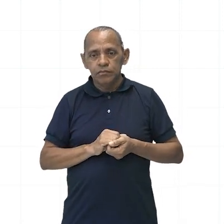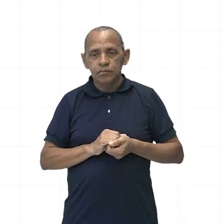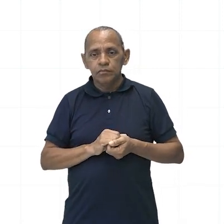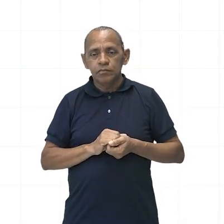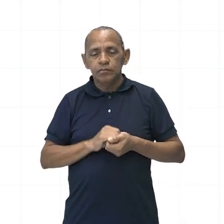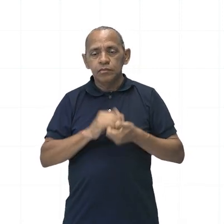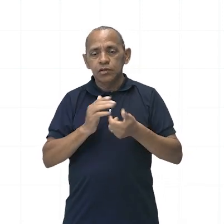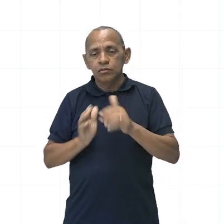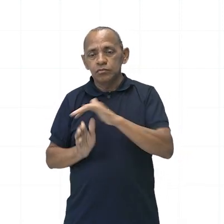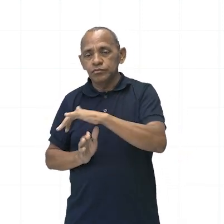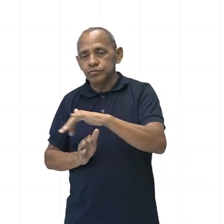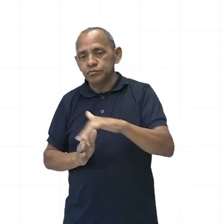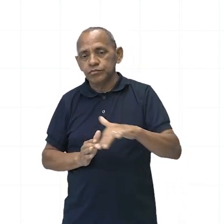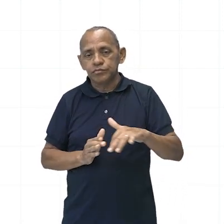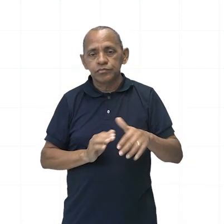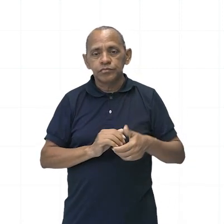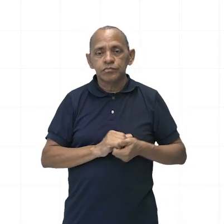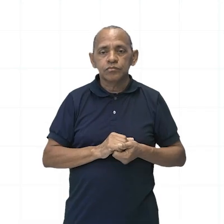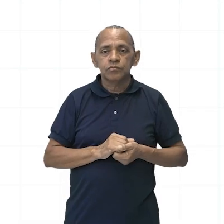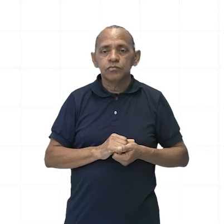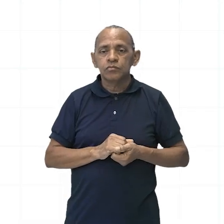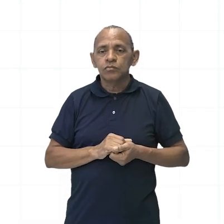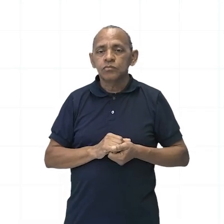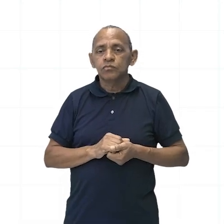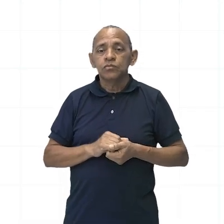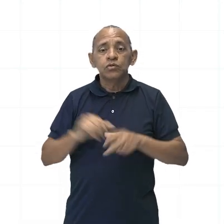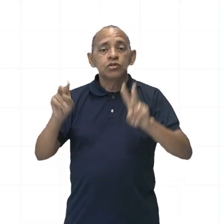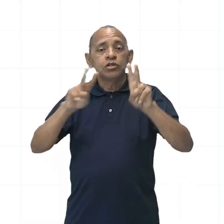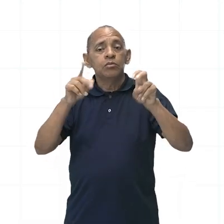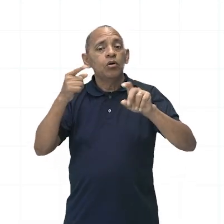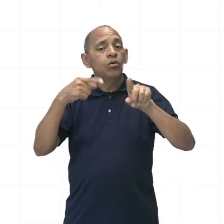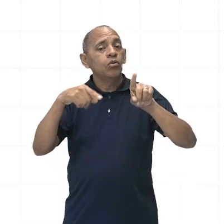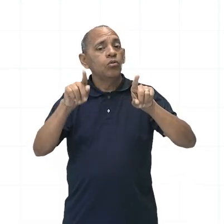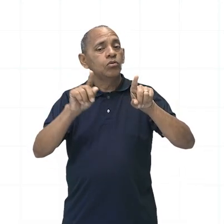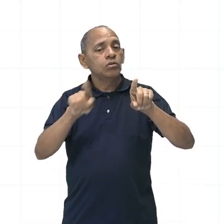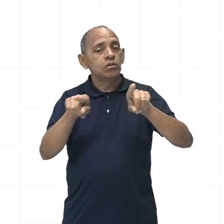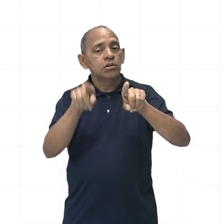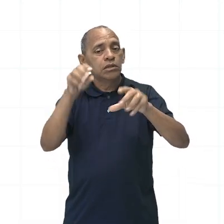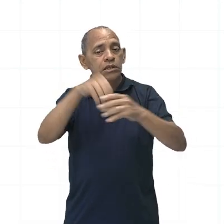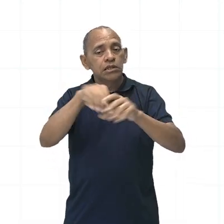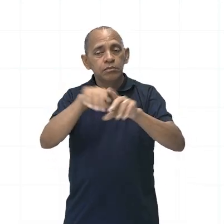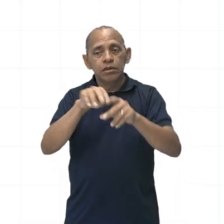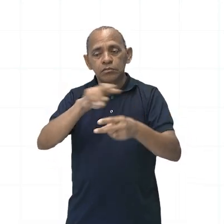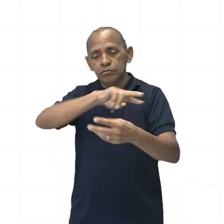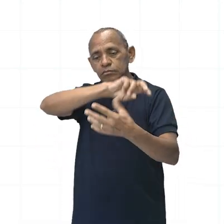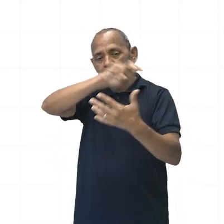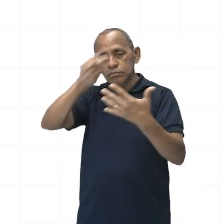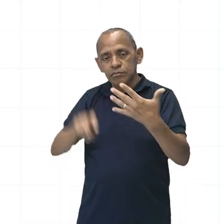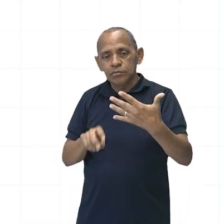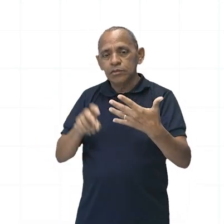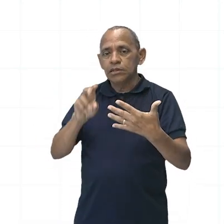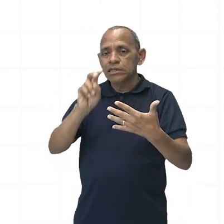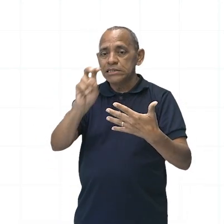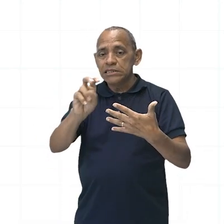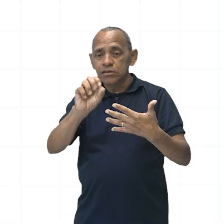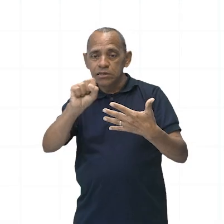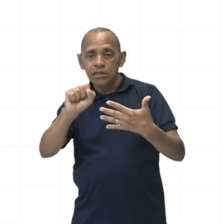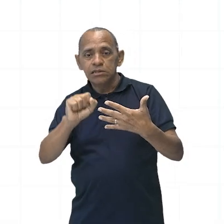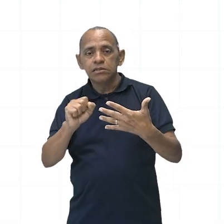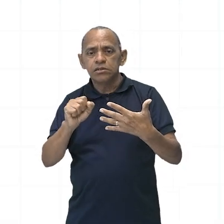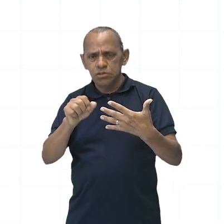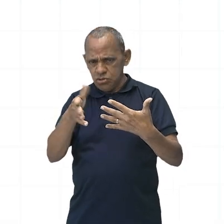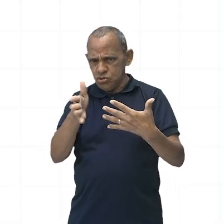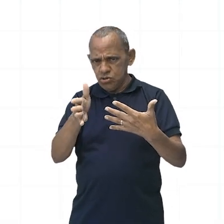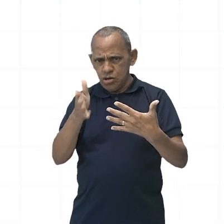Bem, agora vamos abordar um outro assunto dentro da nossa revisão, que são os 5S. Vejam só, você já ouviu falar